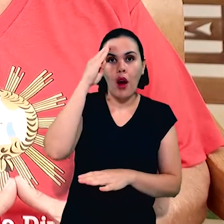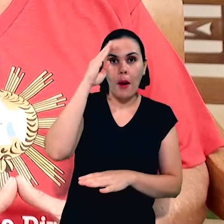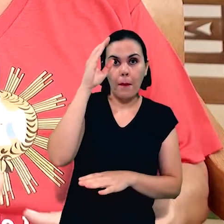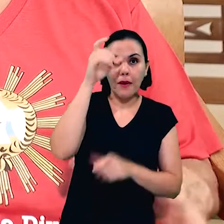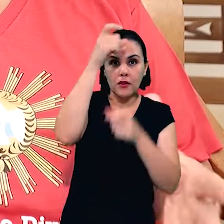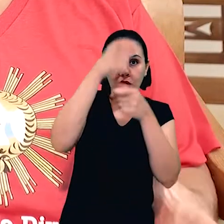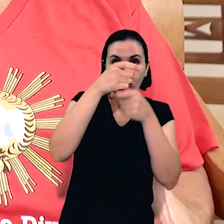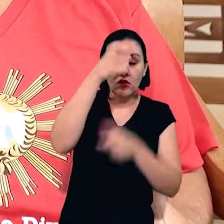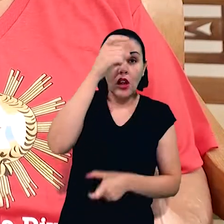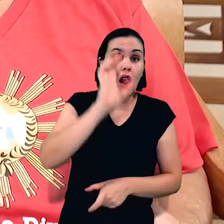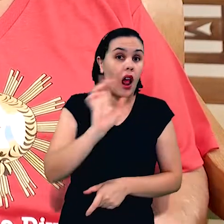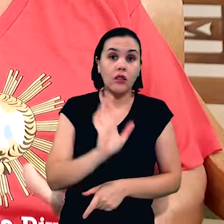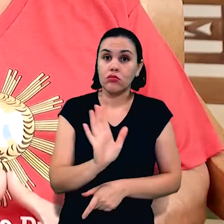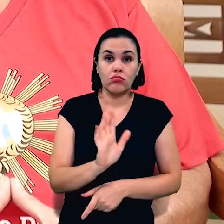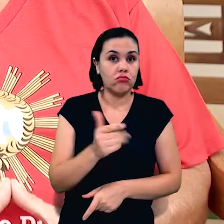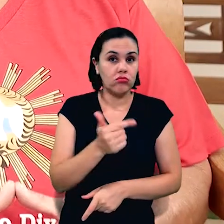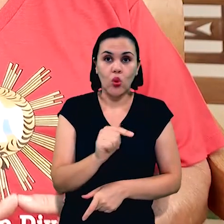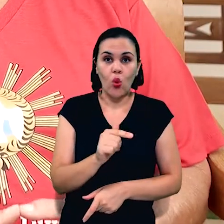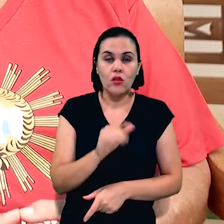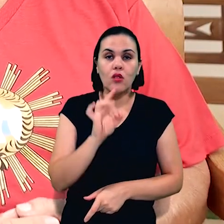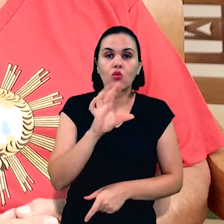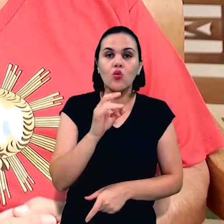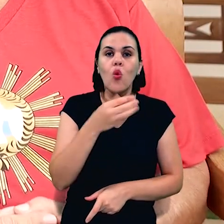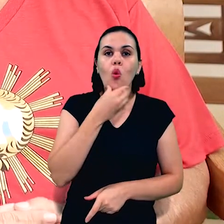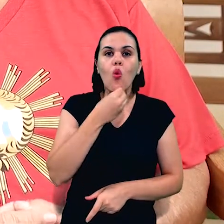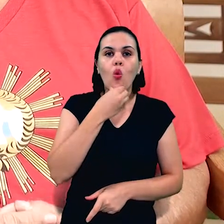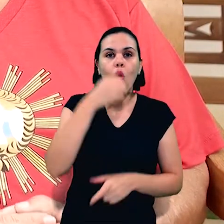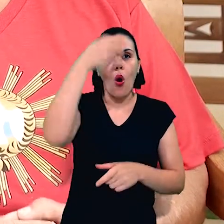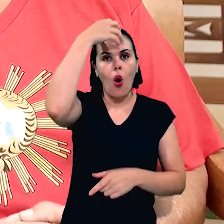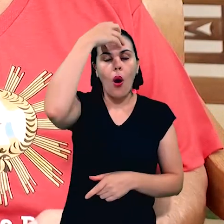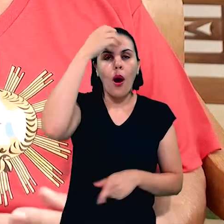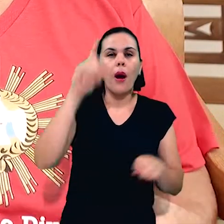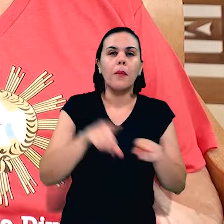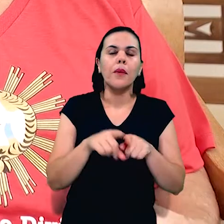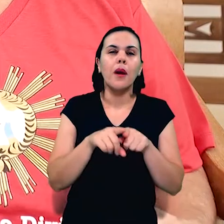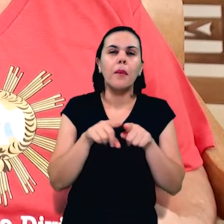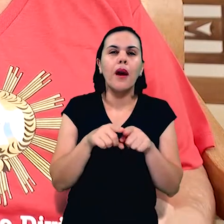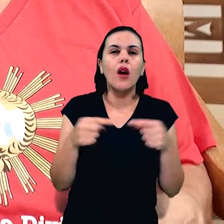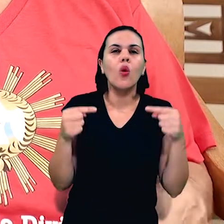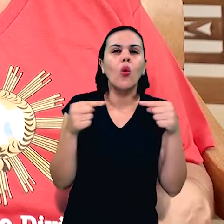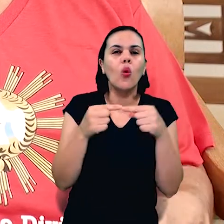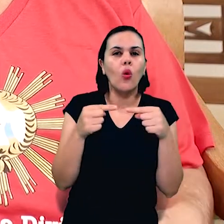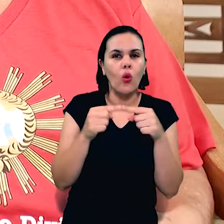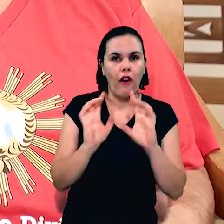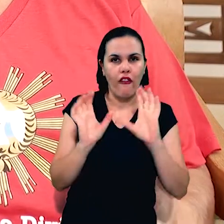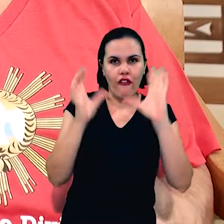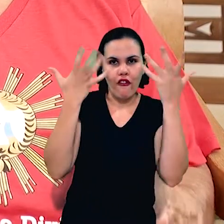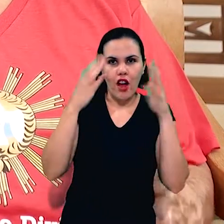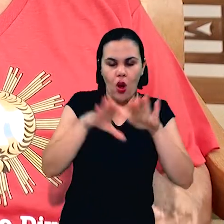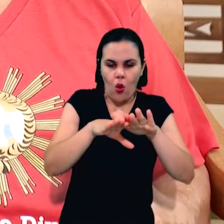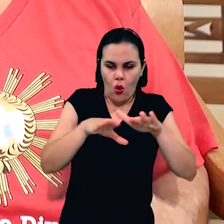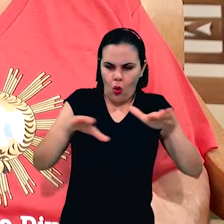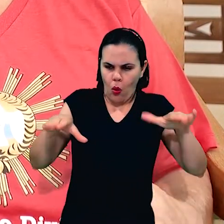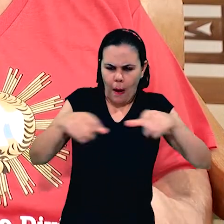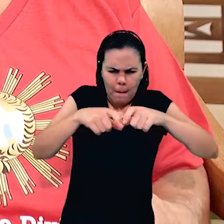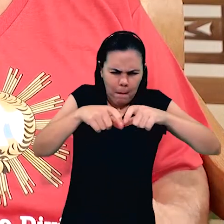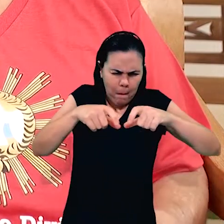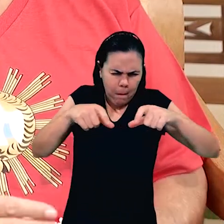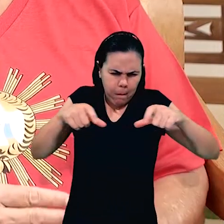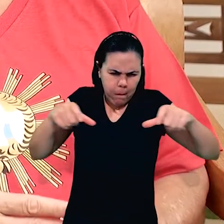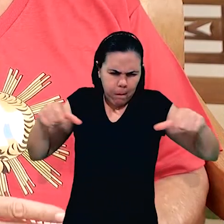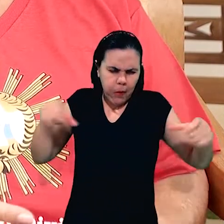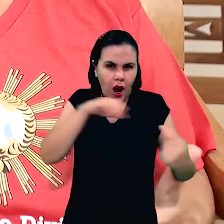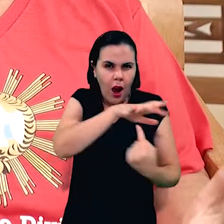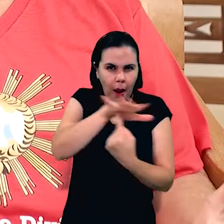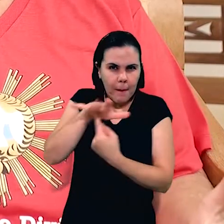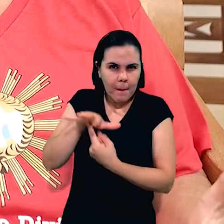o imperador, né? E em relação também à festividade, lá eles colocam uma mesa comprida na